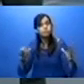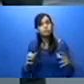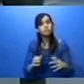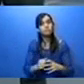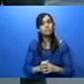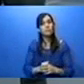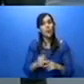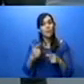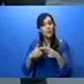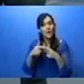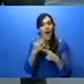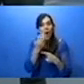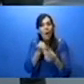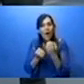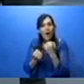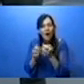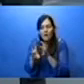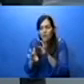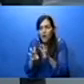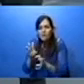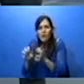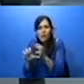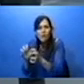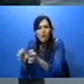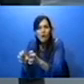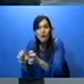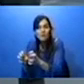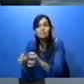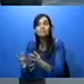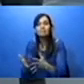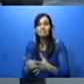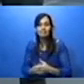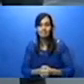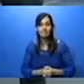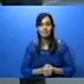orgânica. E a degradação do resto dessas briófitas